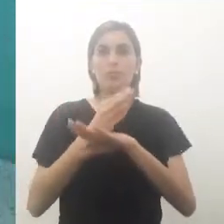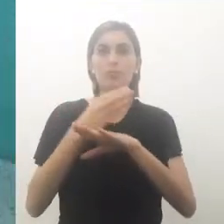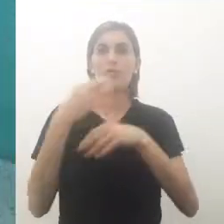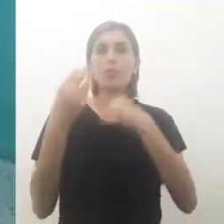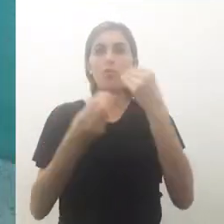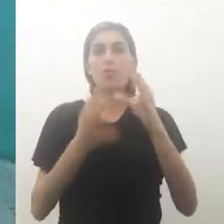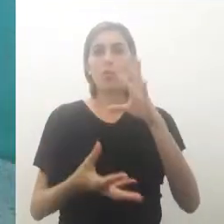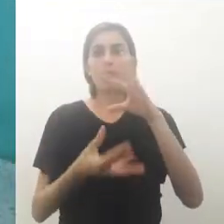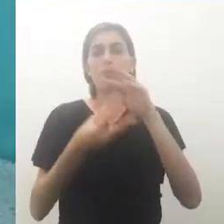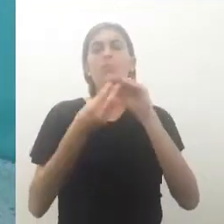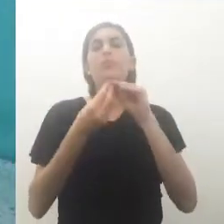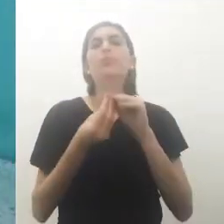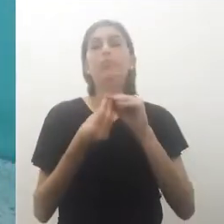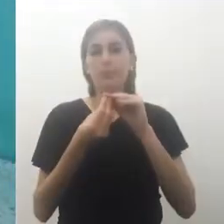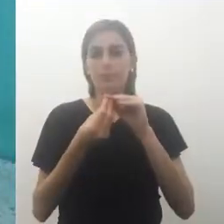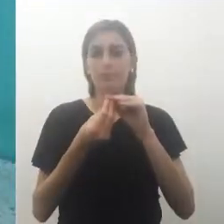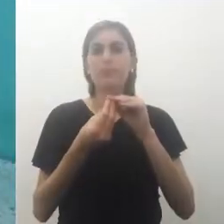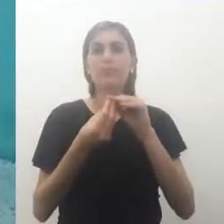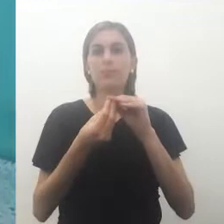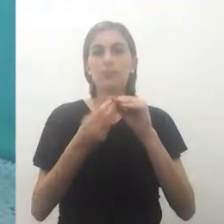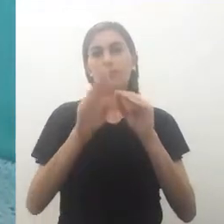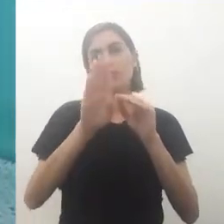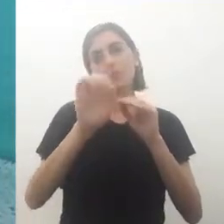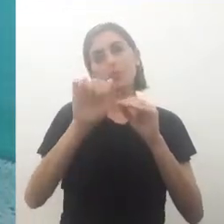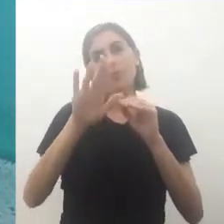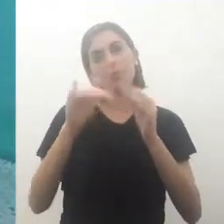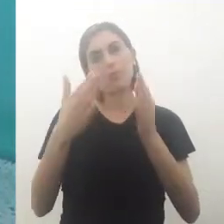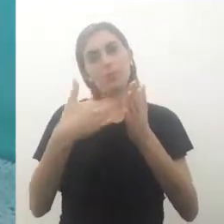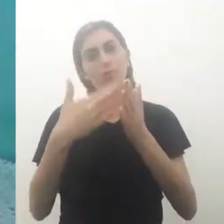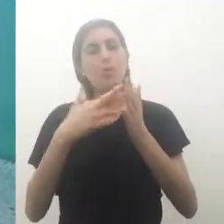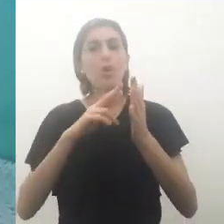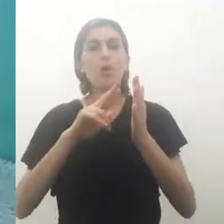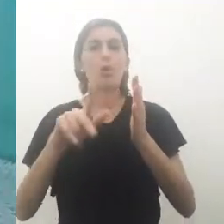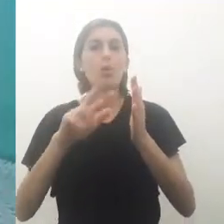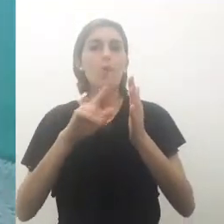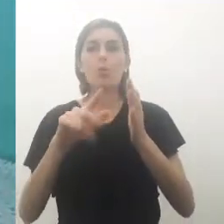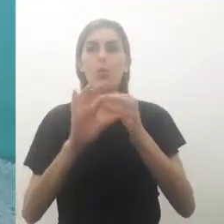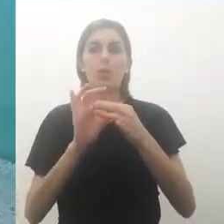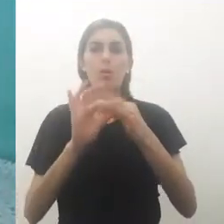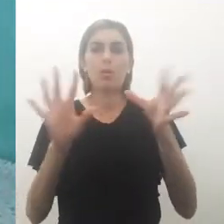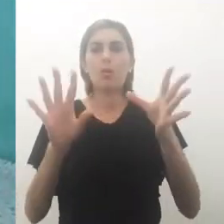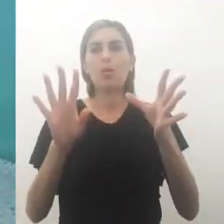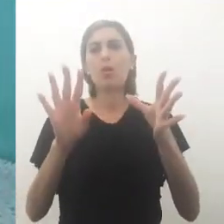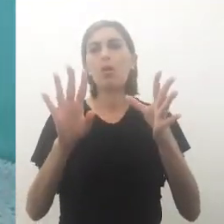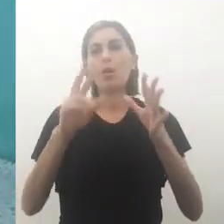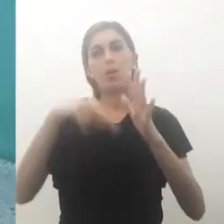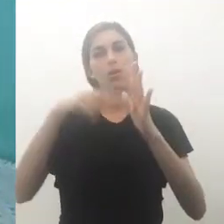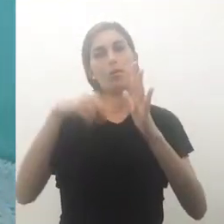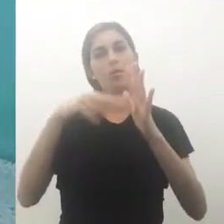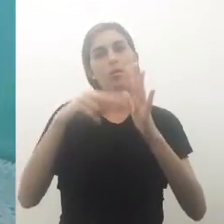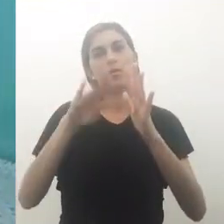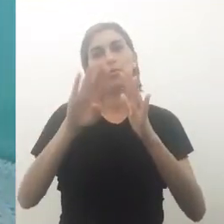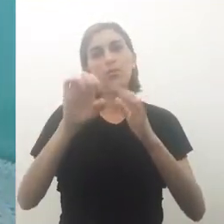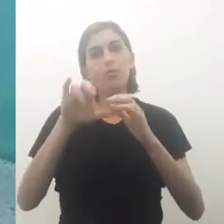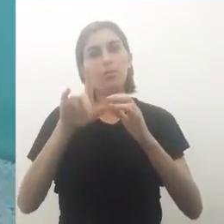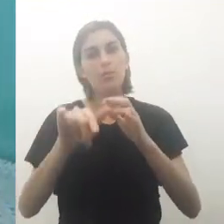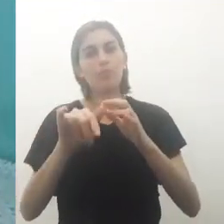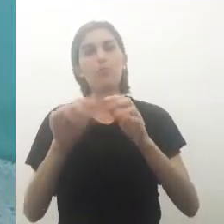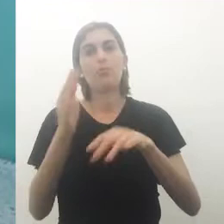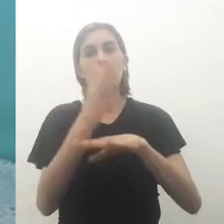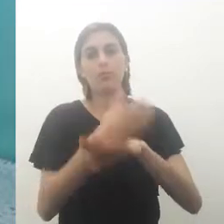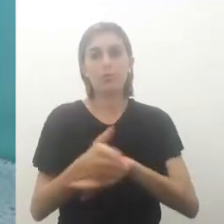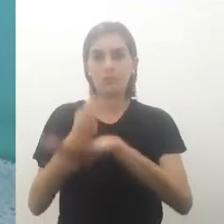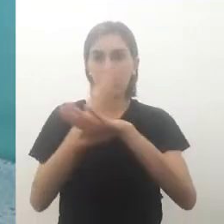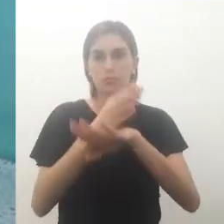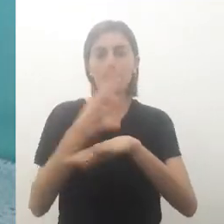como complemento ao e-book, então não é dispensável a leitura do e-book por conta da videoaula.